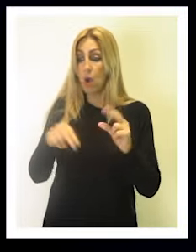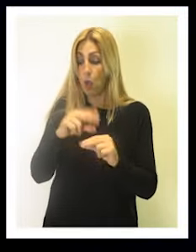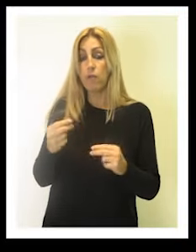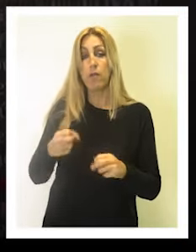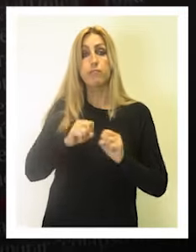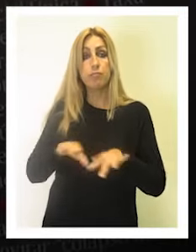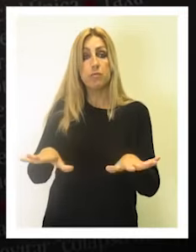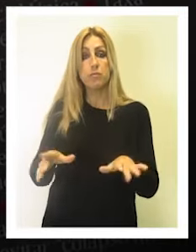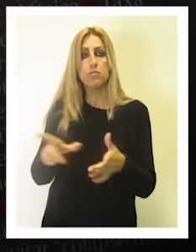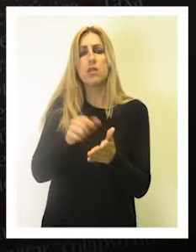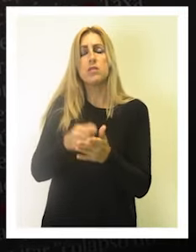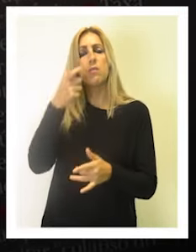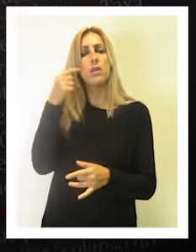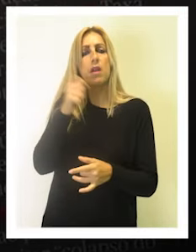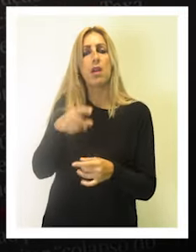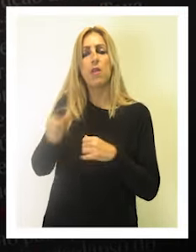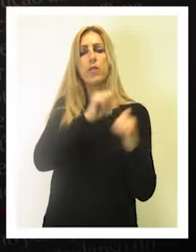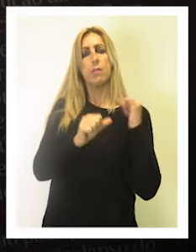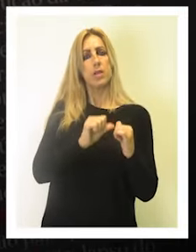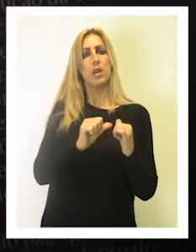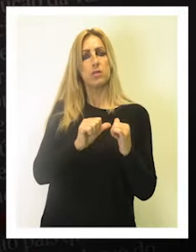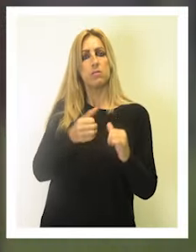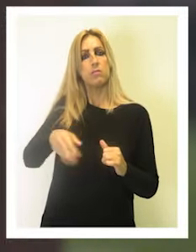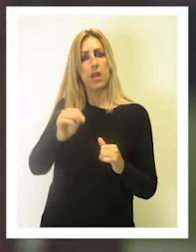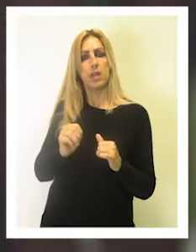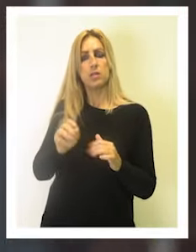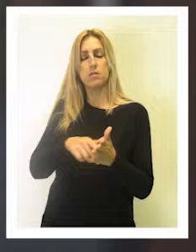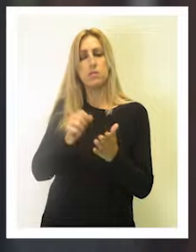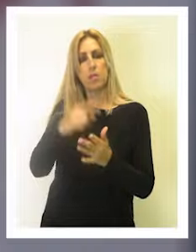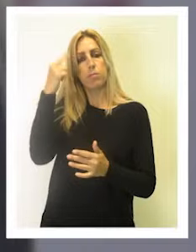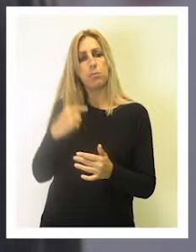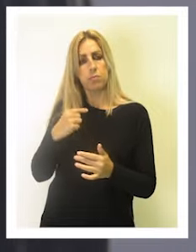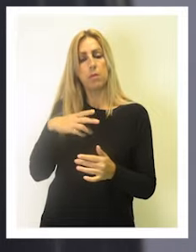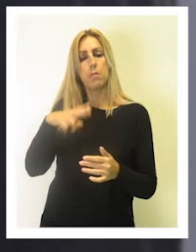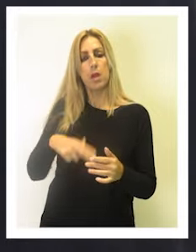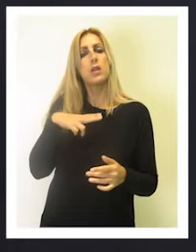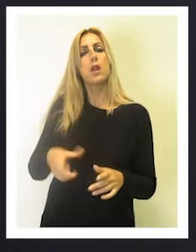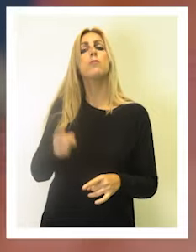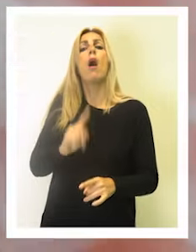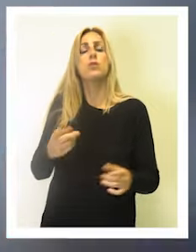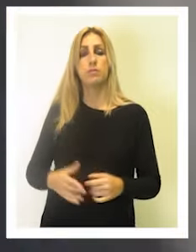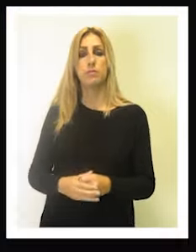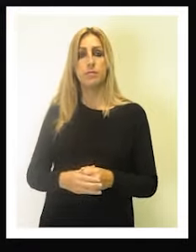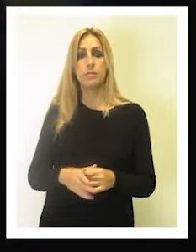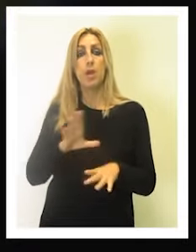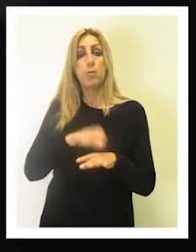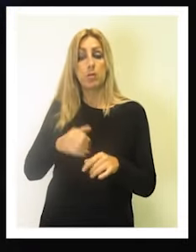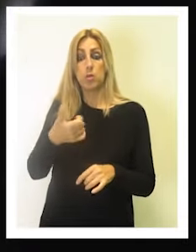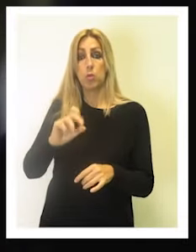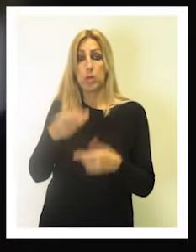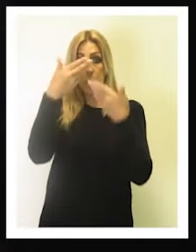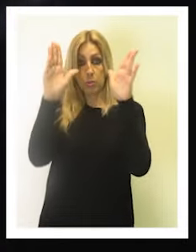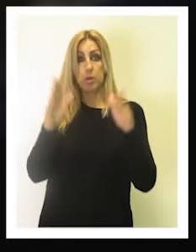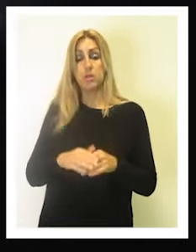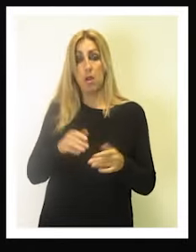renova e expande. Porque há sempre quem queira voltar para trás. No PS, sempre soubemos que país queremos ser. É por isso que nos 50 anos